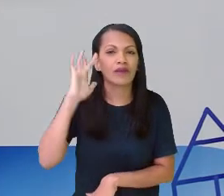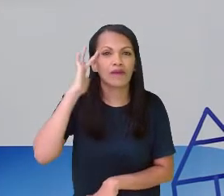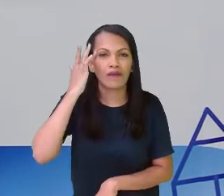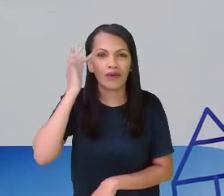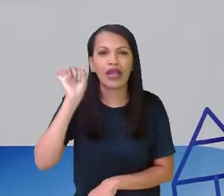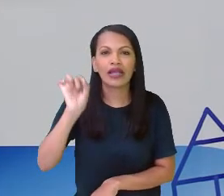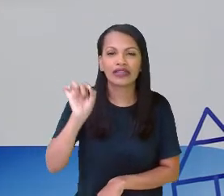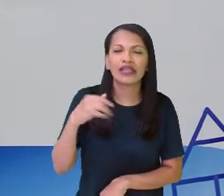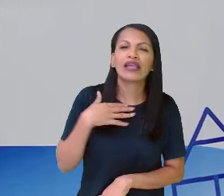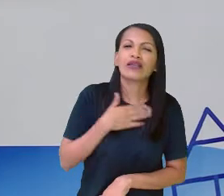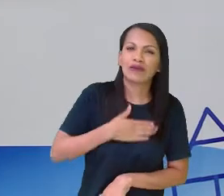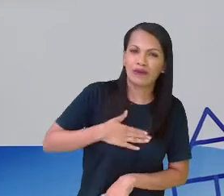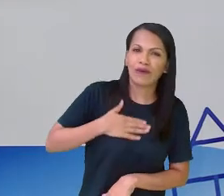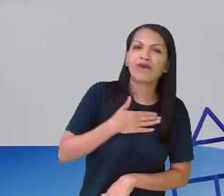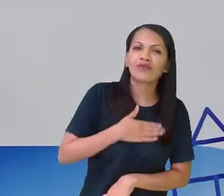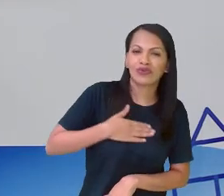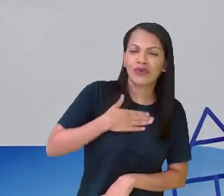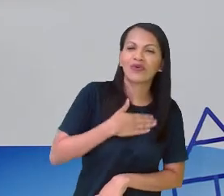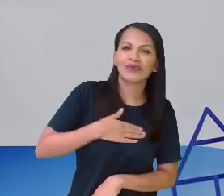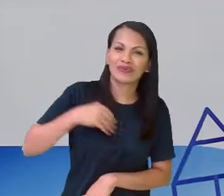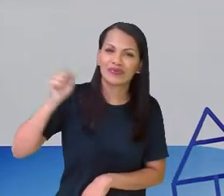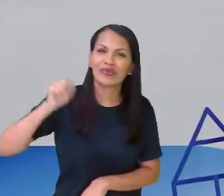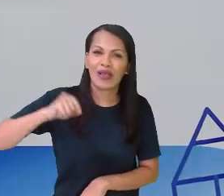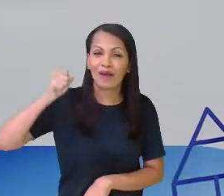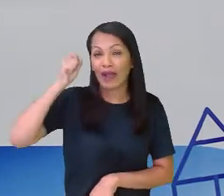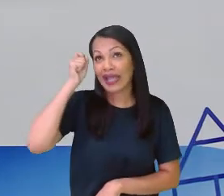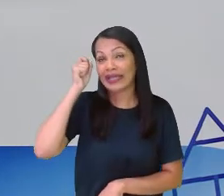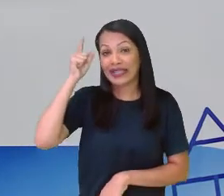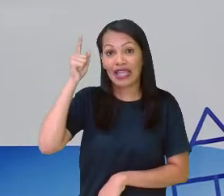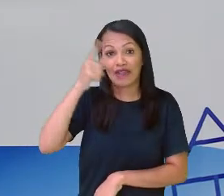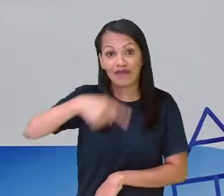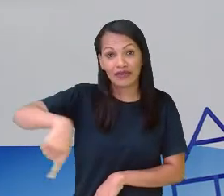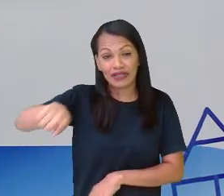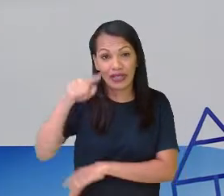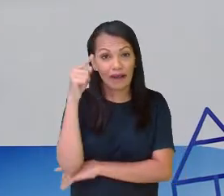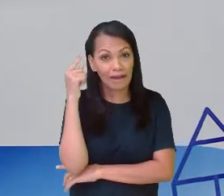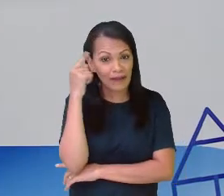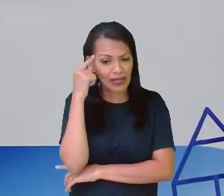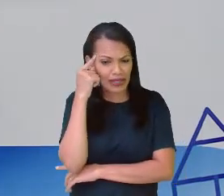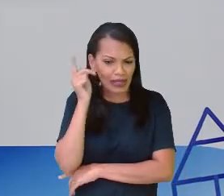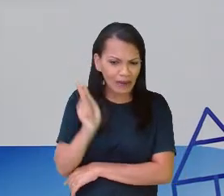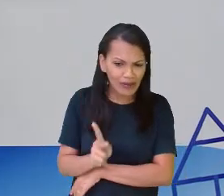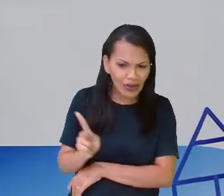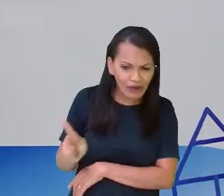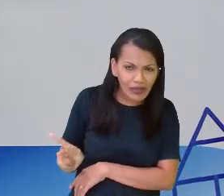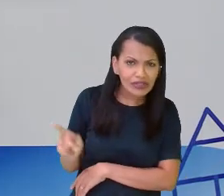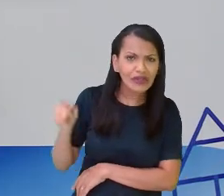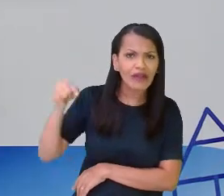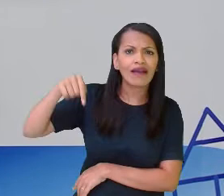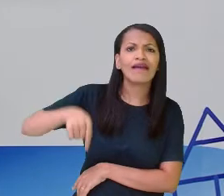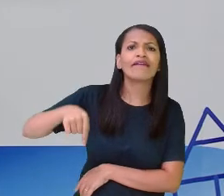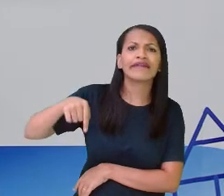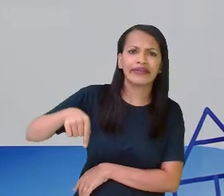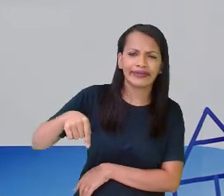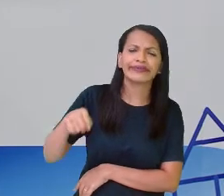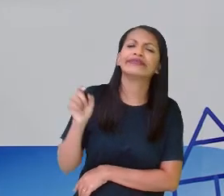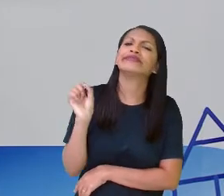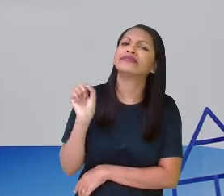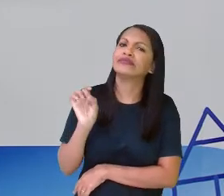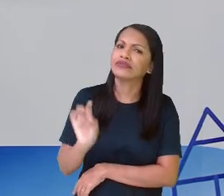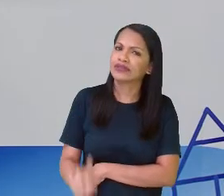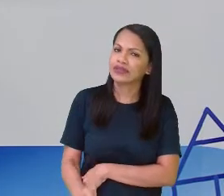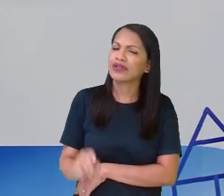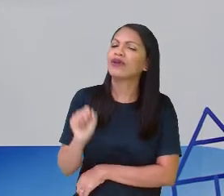ele gostou. Eu acho que ele gostou da ideia. Vocês pensam que os professores não ficam aqui, não é? Eles ficam